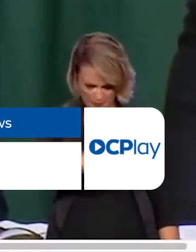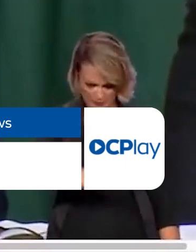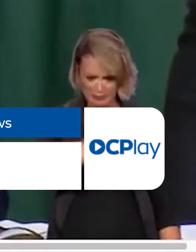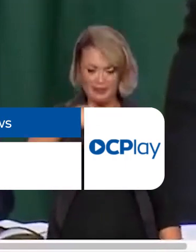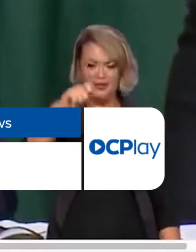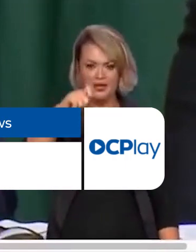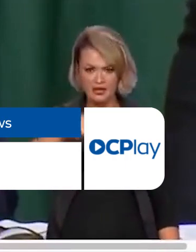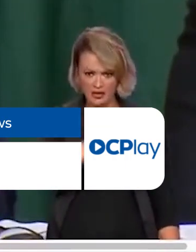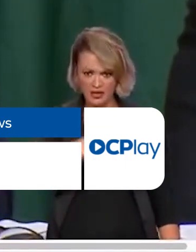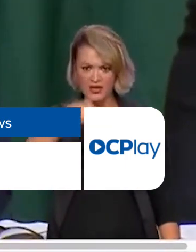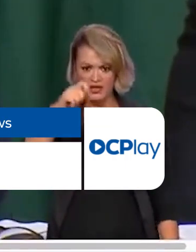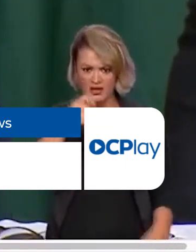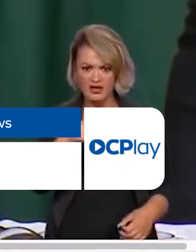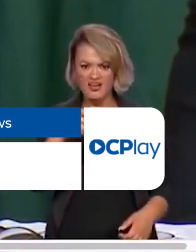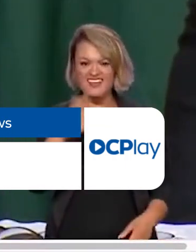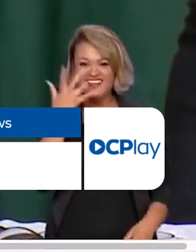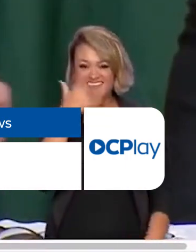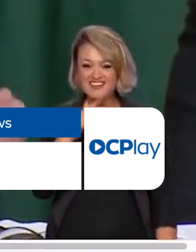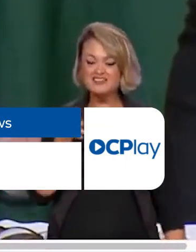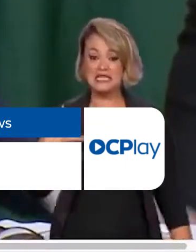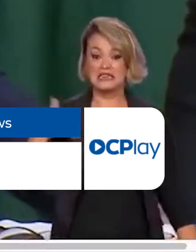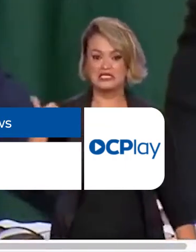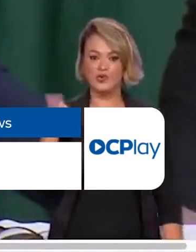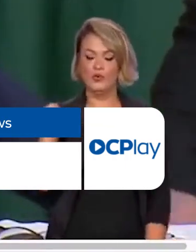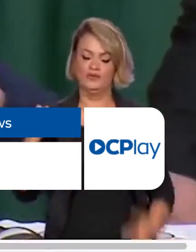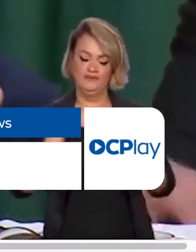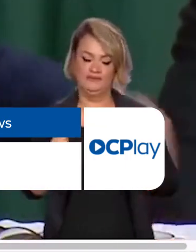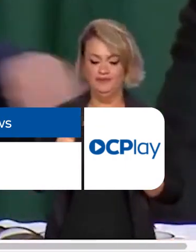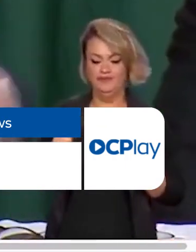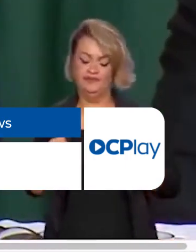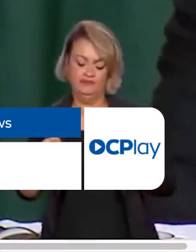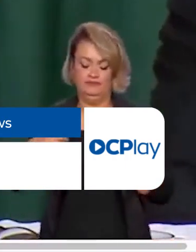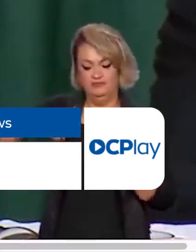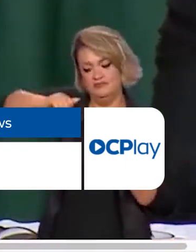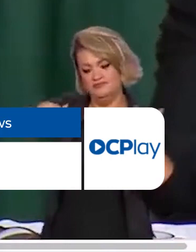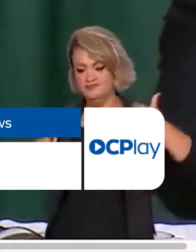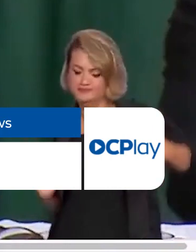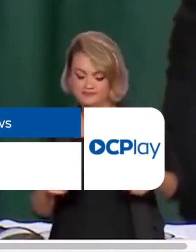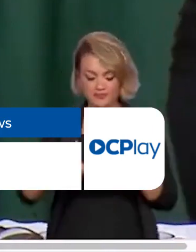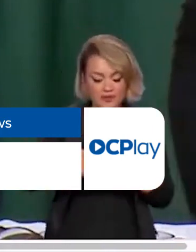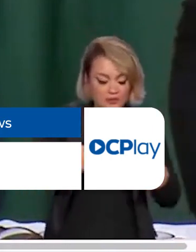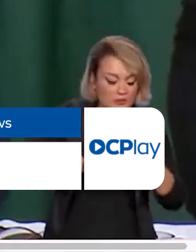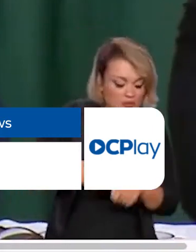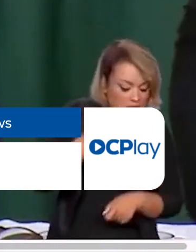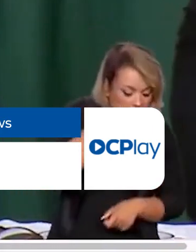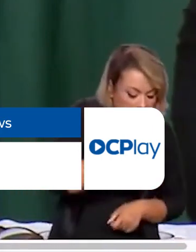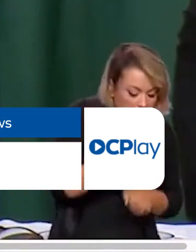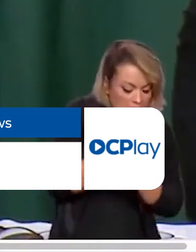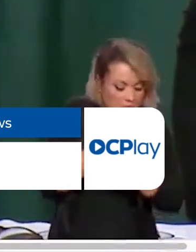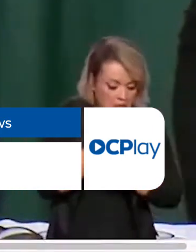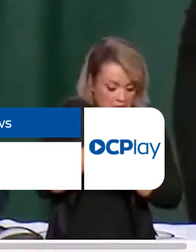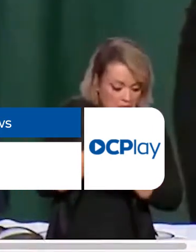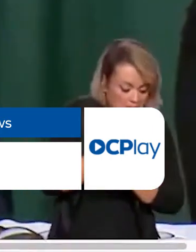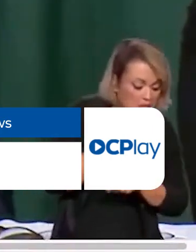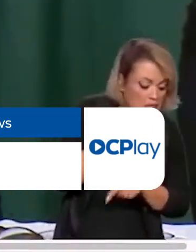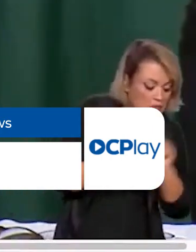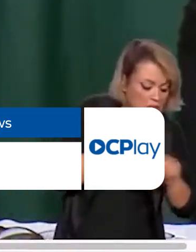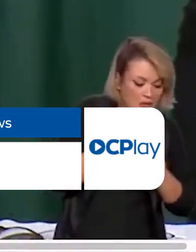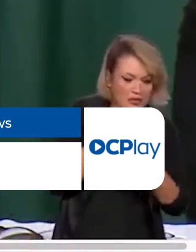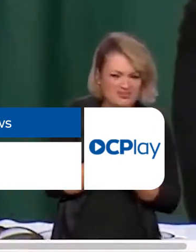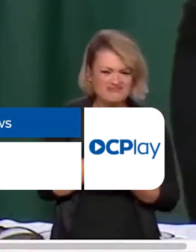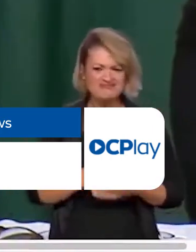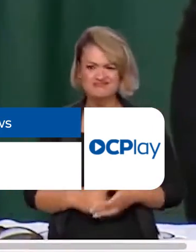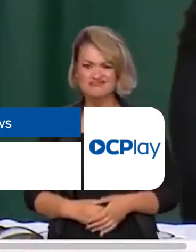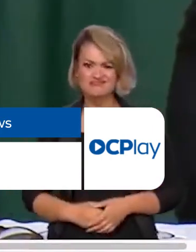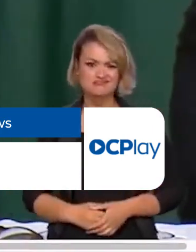com a manutenção da paz nas escolas e destacou que as escolas não serão transformadas em uma prisão de segurança máxima. Veja